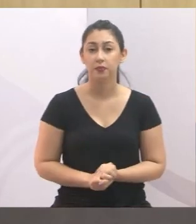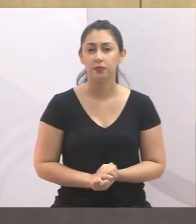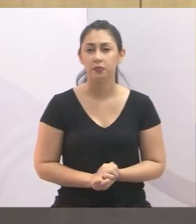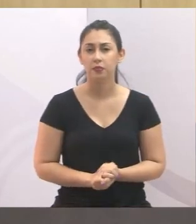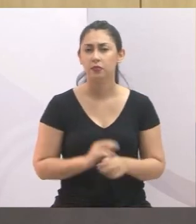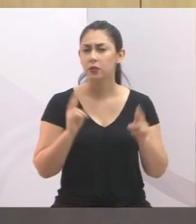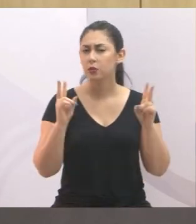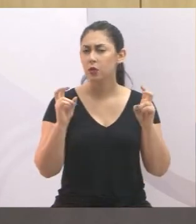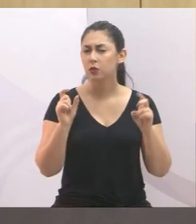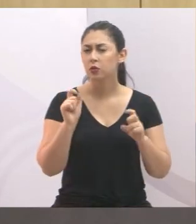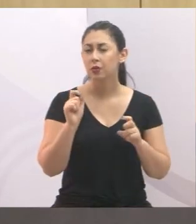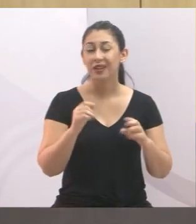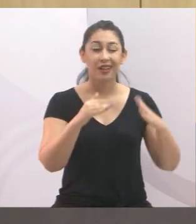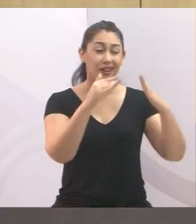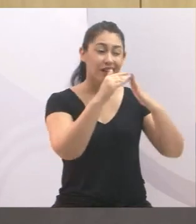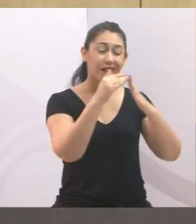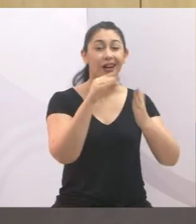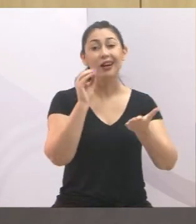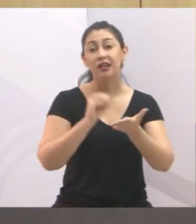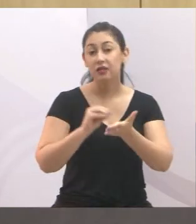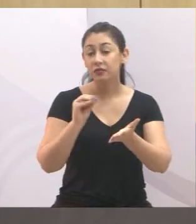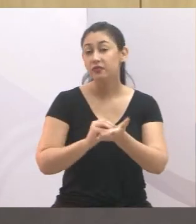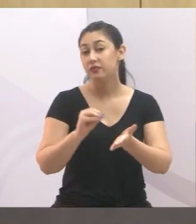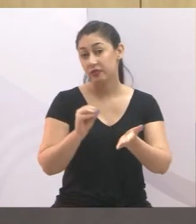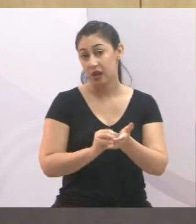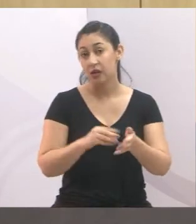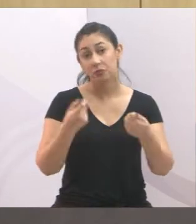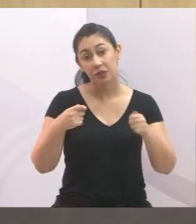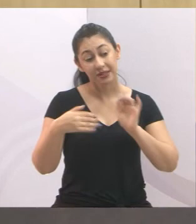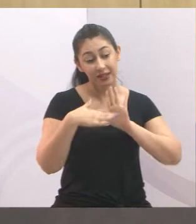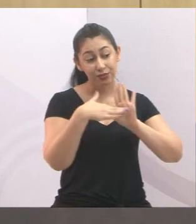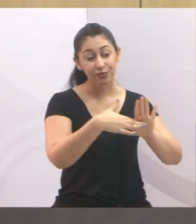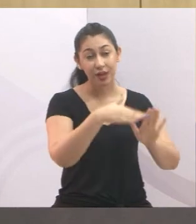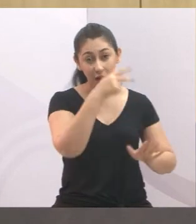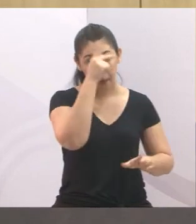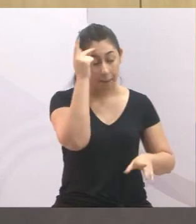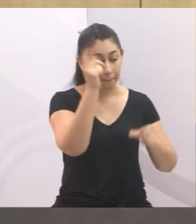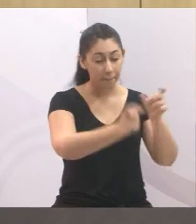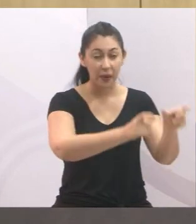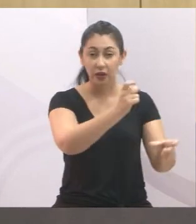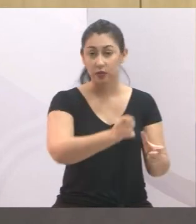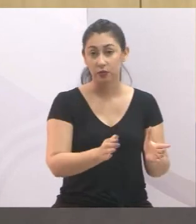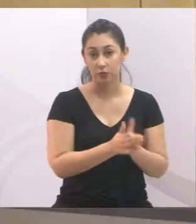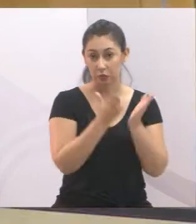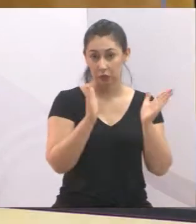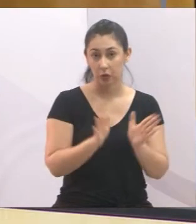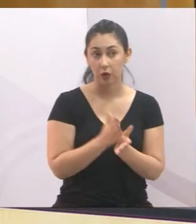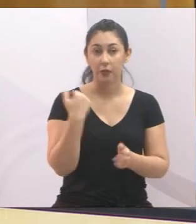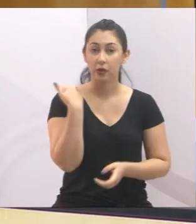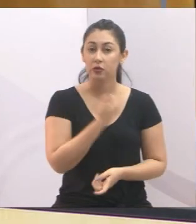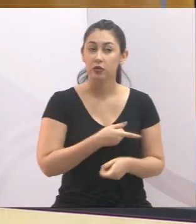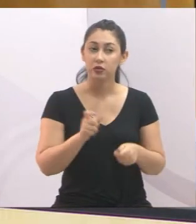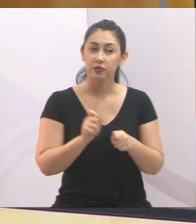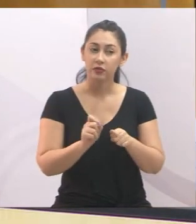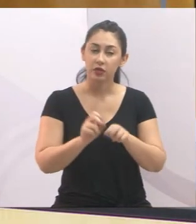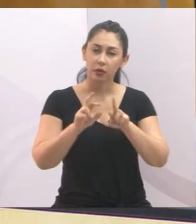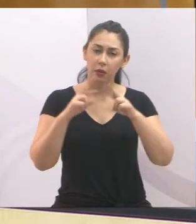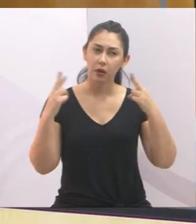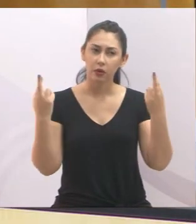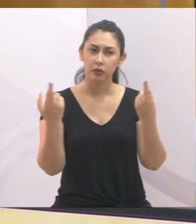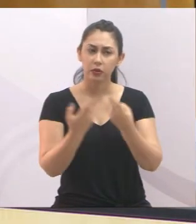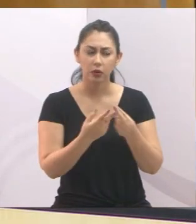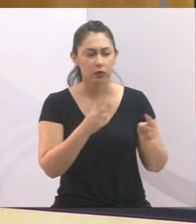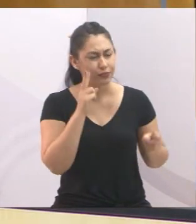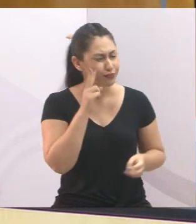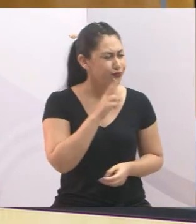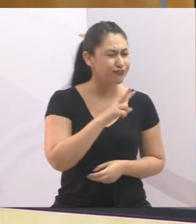ao grave problema de moradias, principalmente destinadas à população de baixa renda. Participamos de reuniões e acompanhamos a situação dos moradores